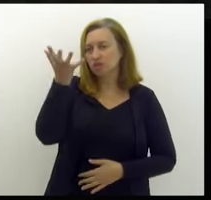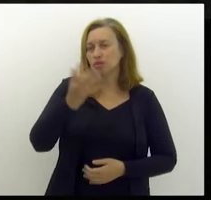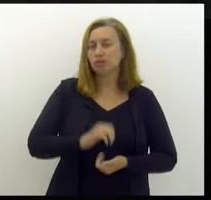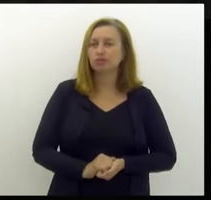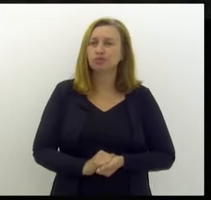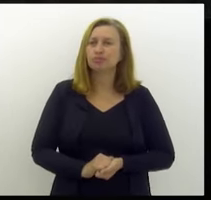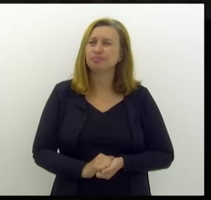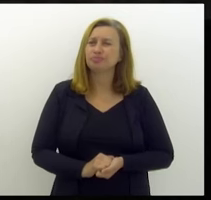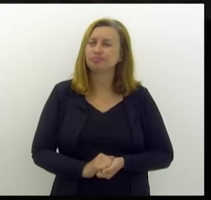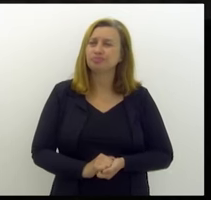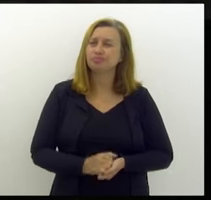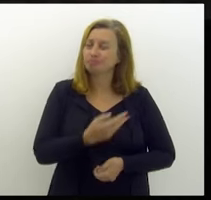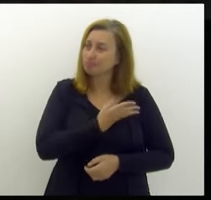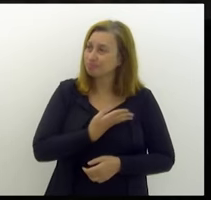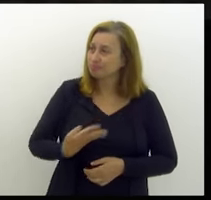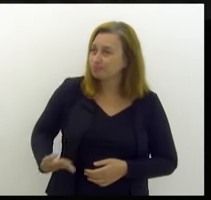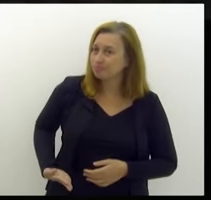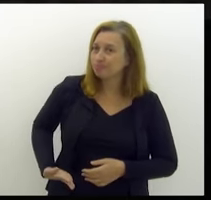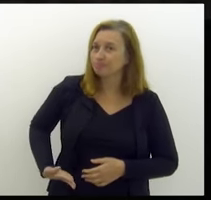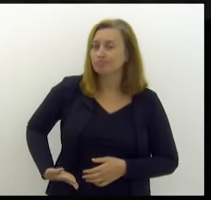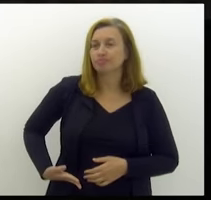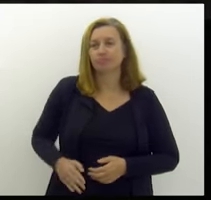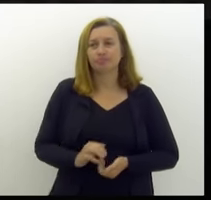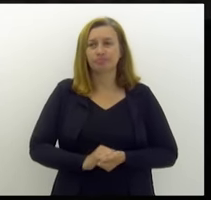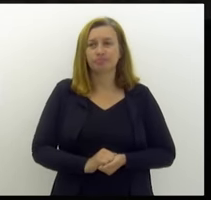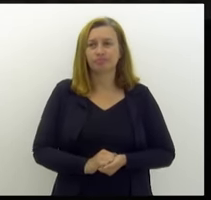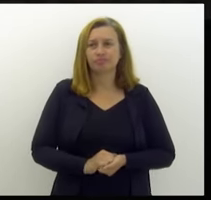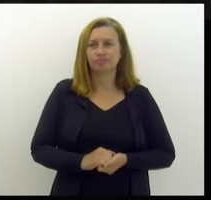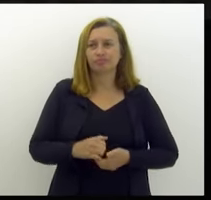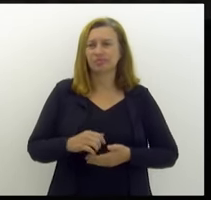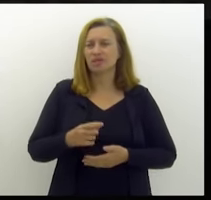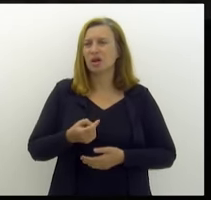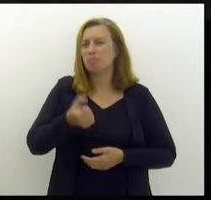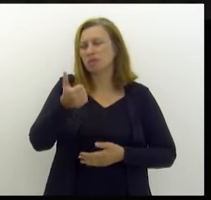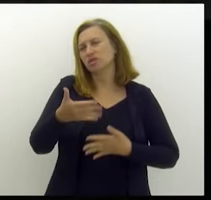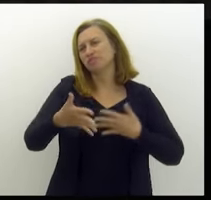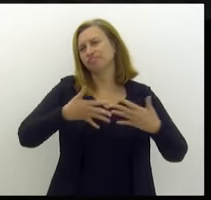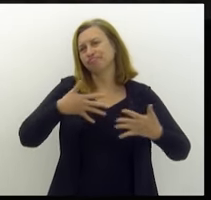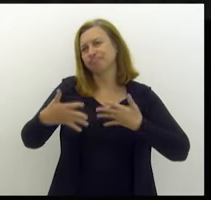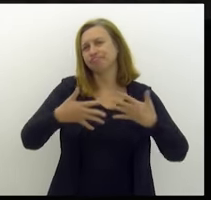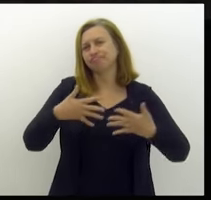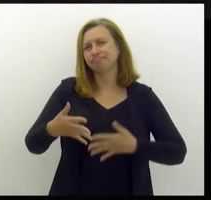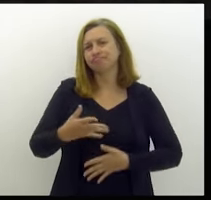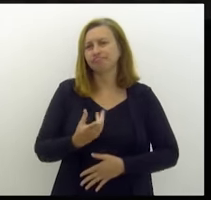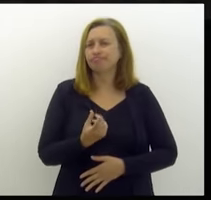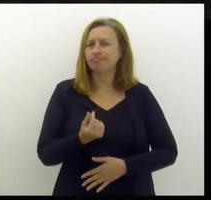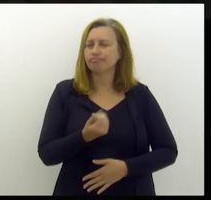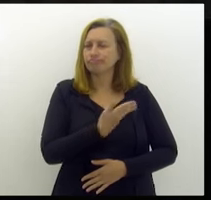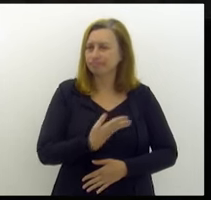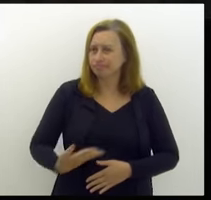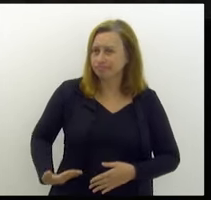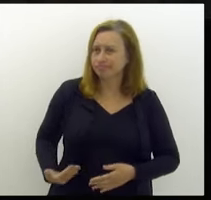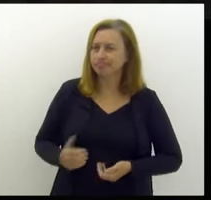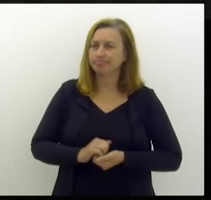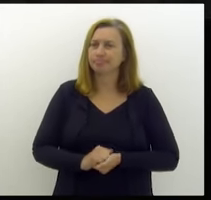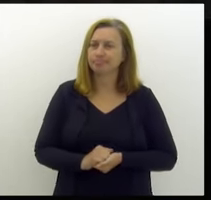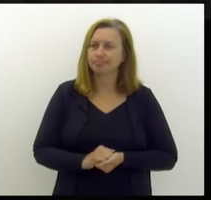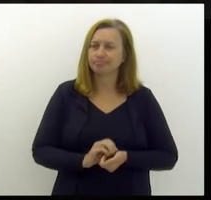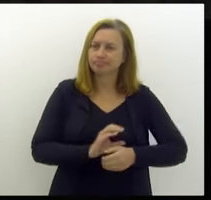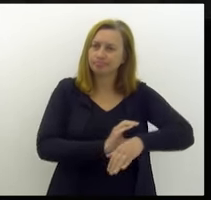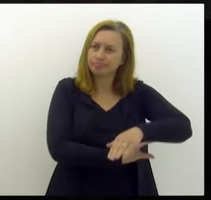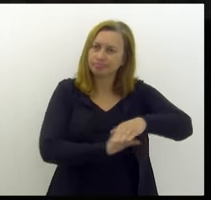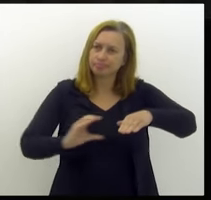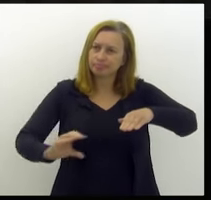que o governo e a sua péssima e pouca transparência na gestão das contas públicas que é tirar os recursos das